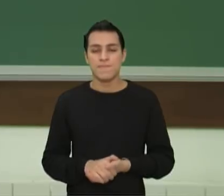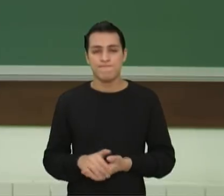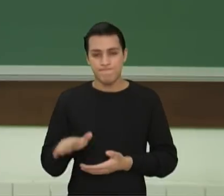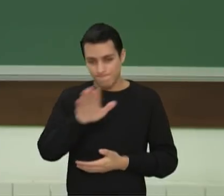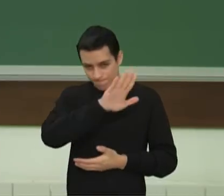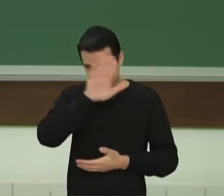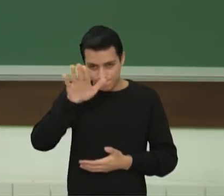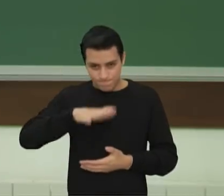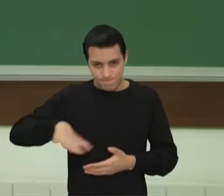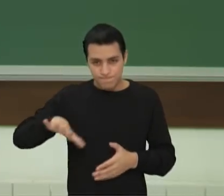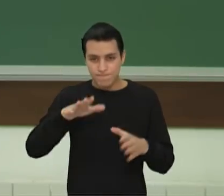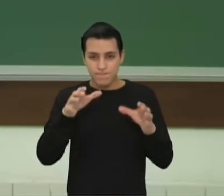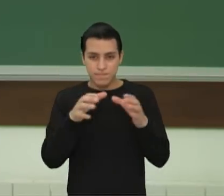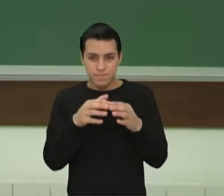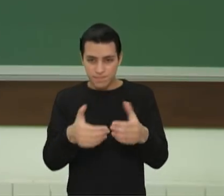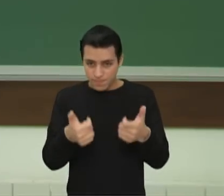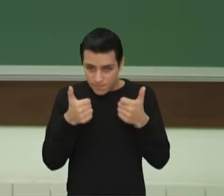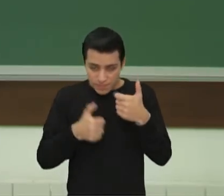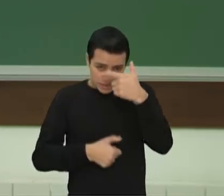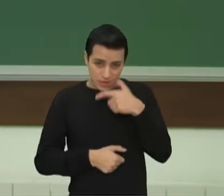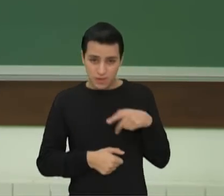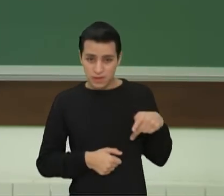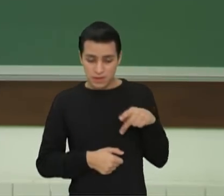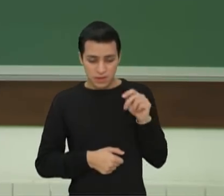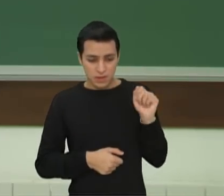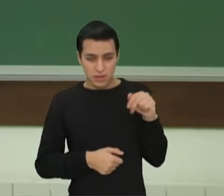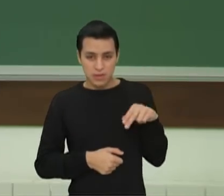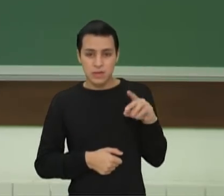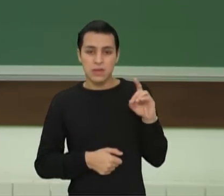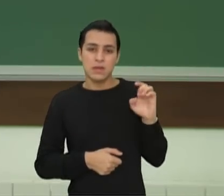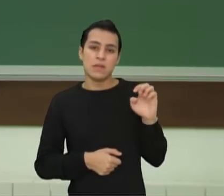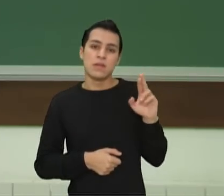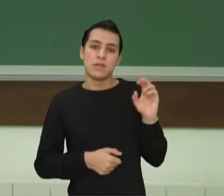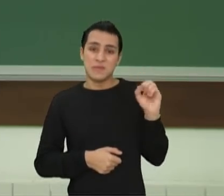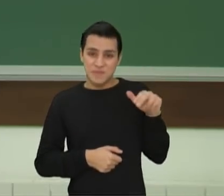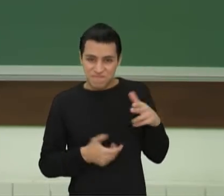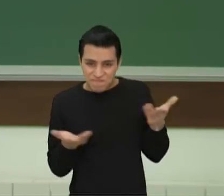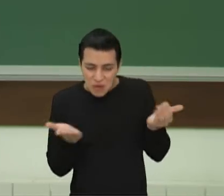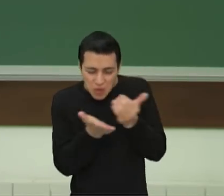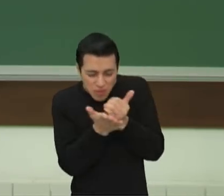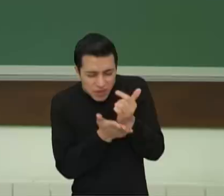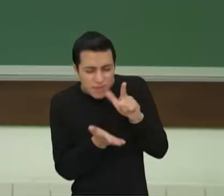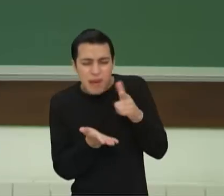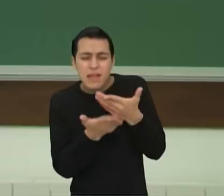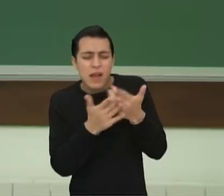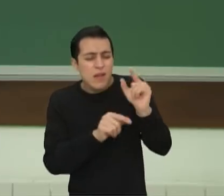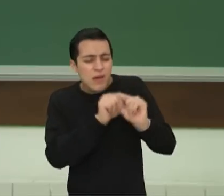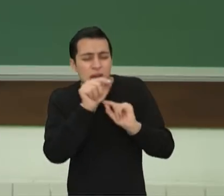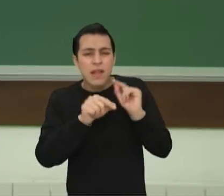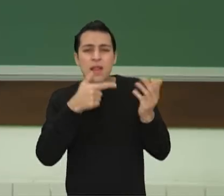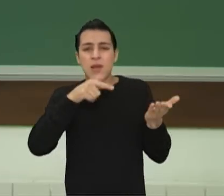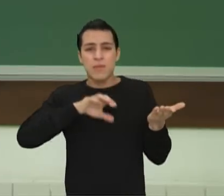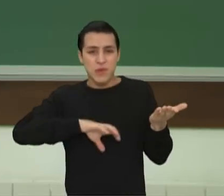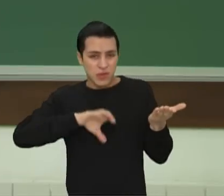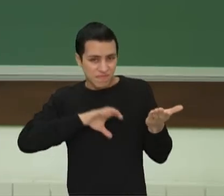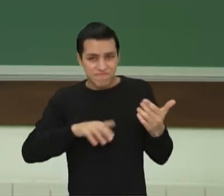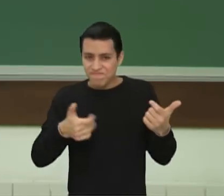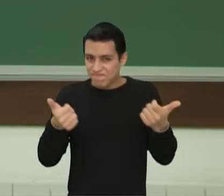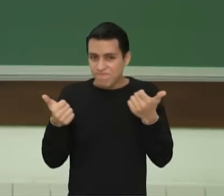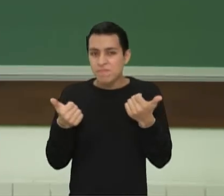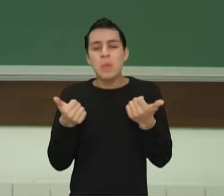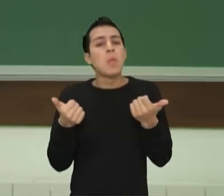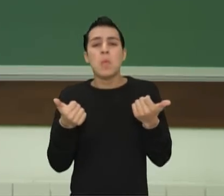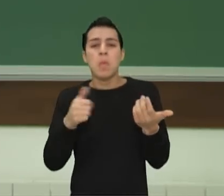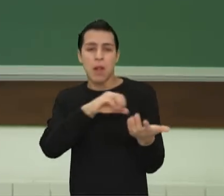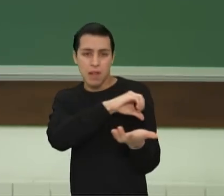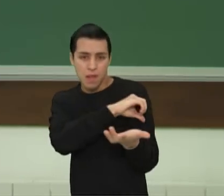Fala galera, beleza? Eu sou o professor Anderson Boganica e estamos começando mais uma aula de língua portuguesa do 9º